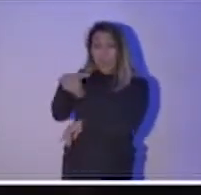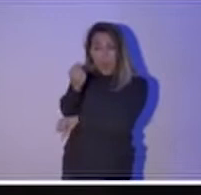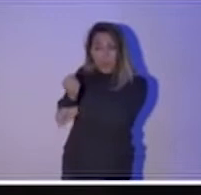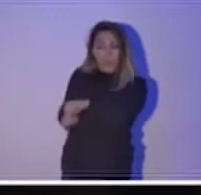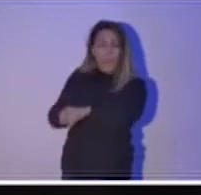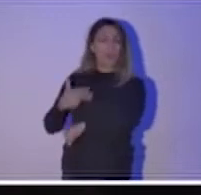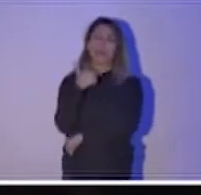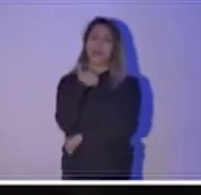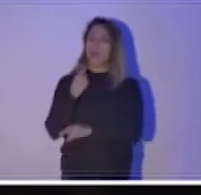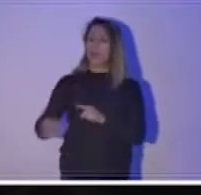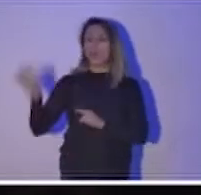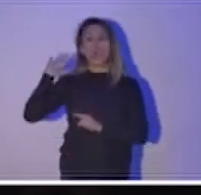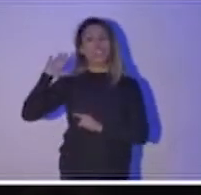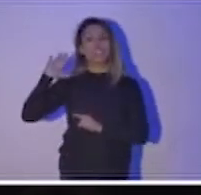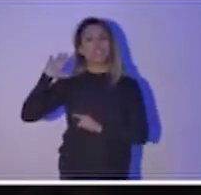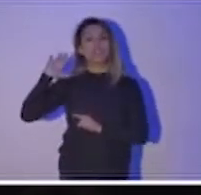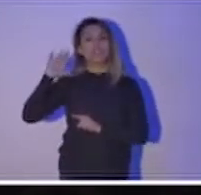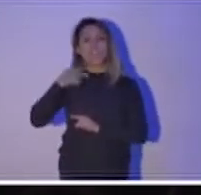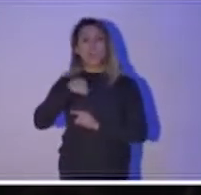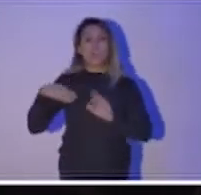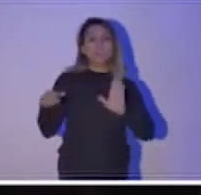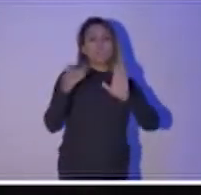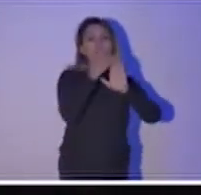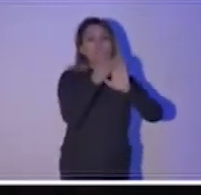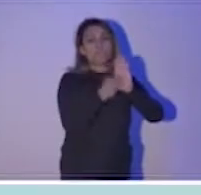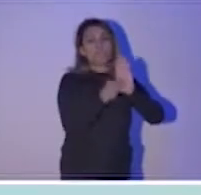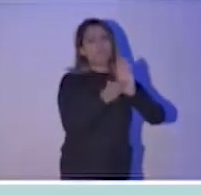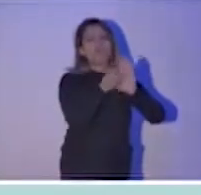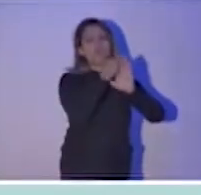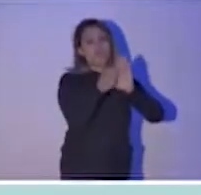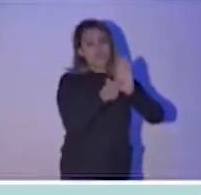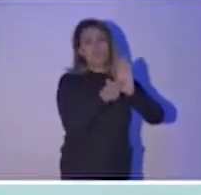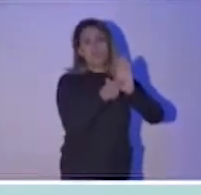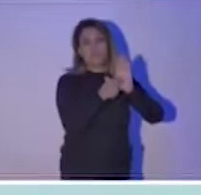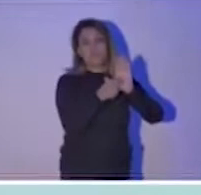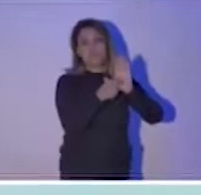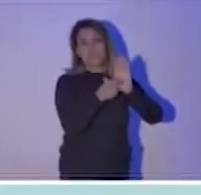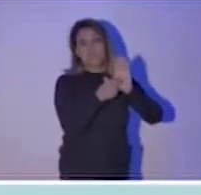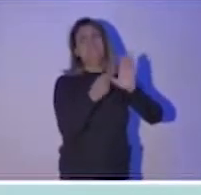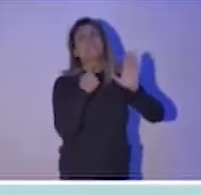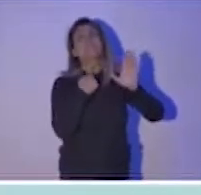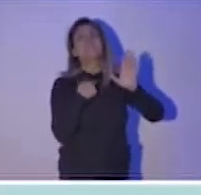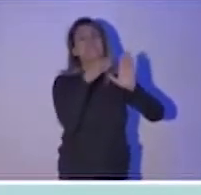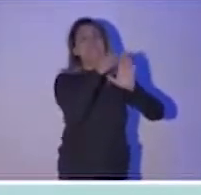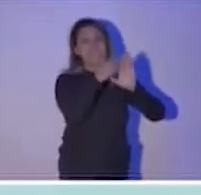Então, eu incluiria esses 2 artigos para dizer assim: reprovar não é poder.